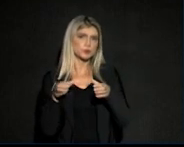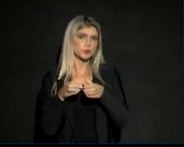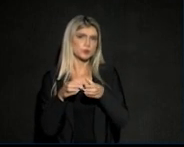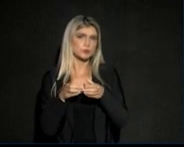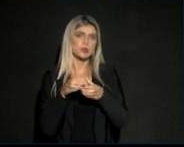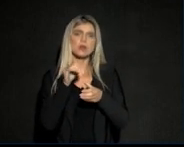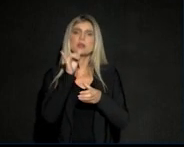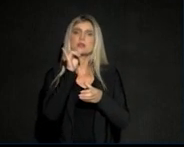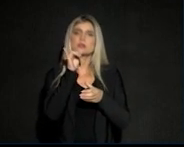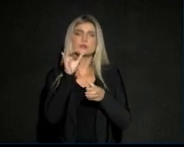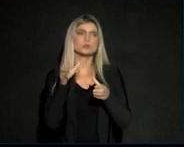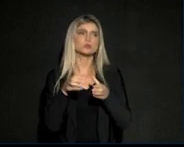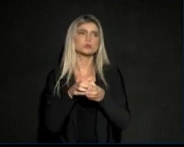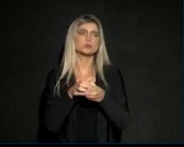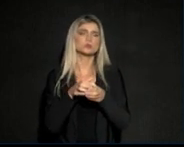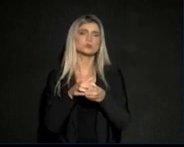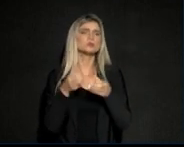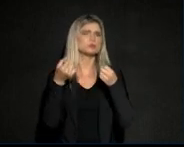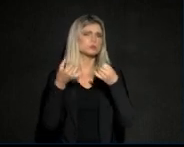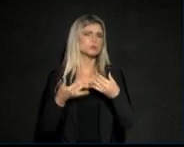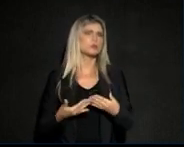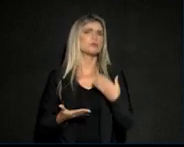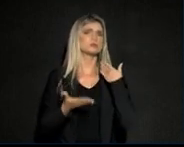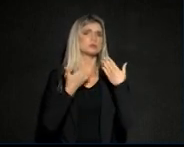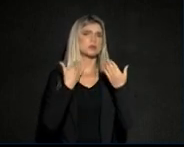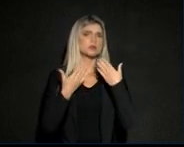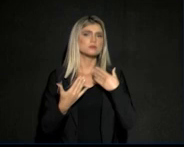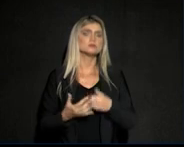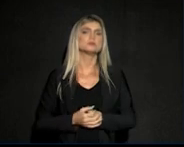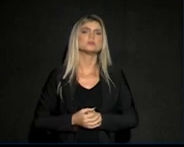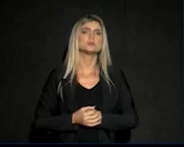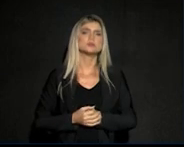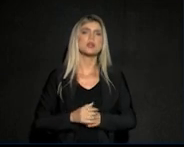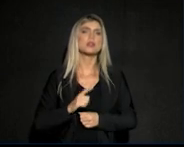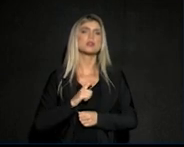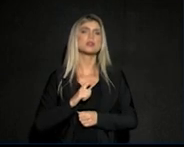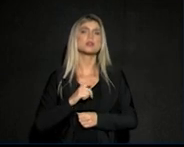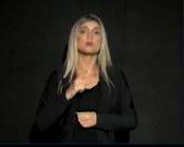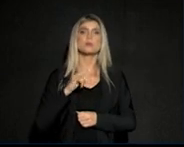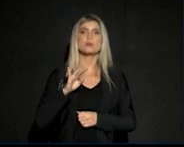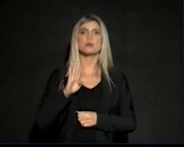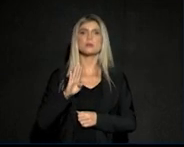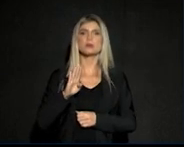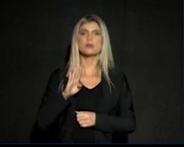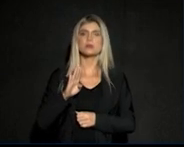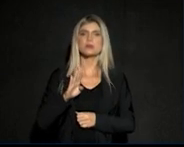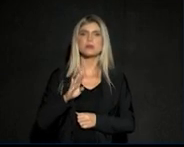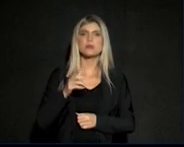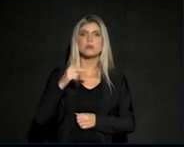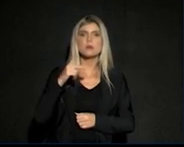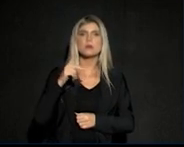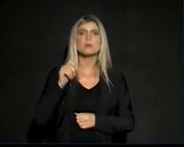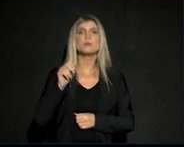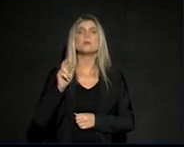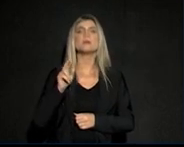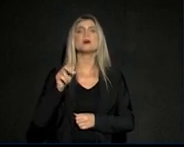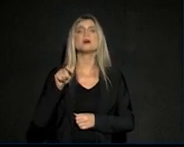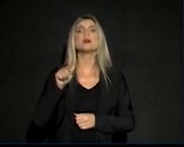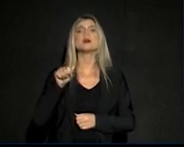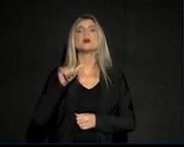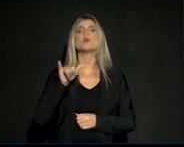conversado muito com o pessoal que cor de nesses projetos de comunidade e tem um PIB do Paraguai inteiro André girando a linha de